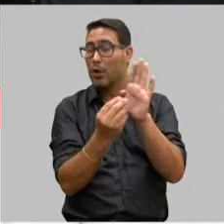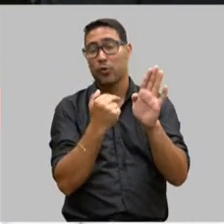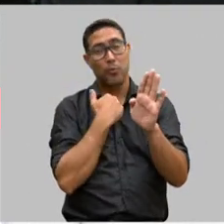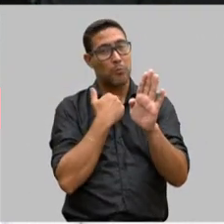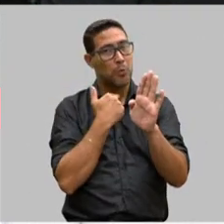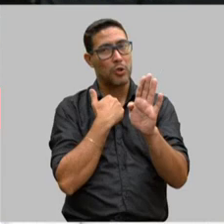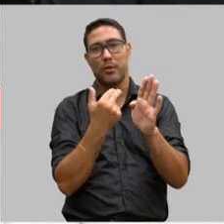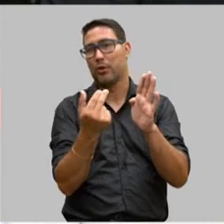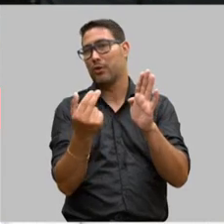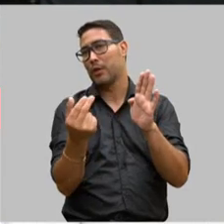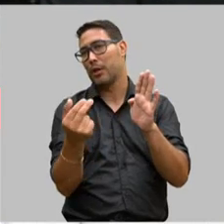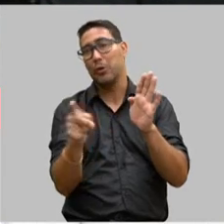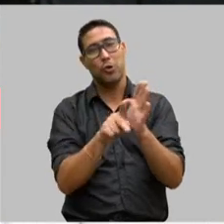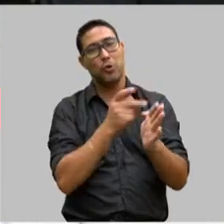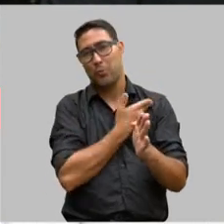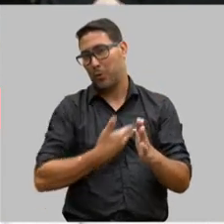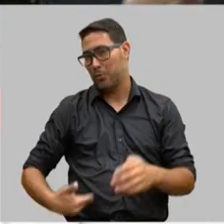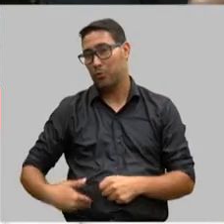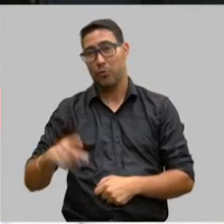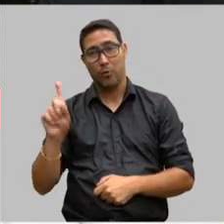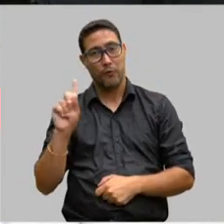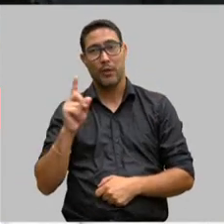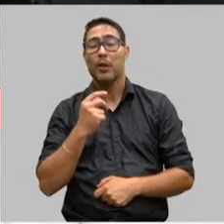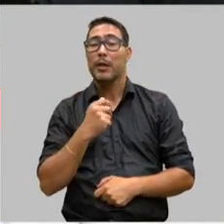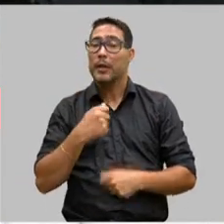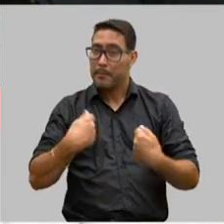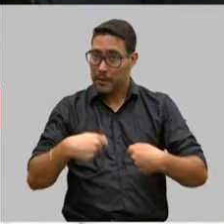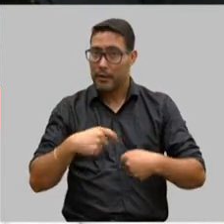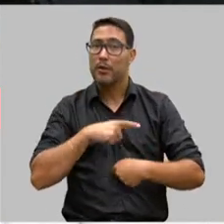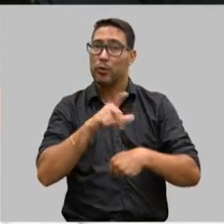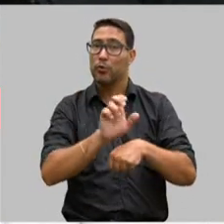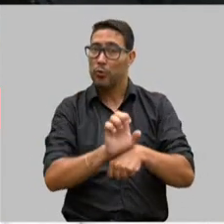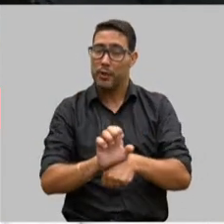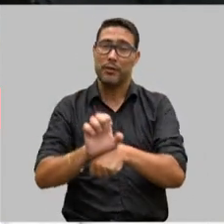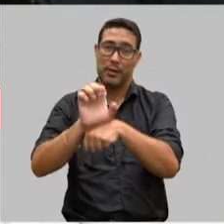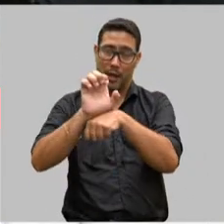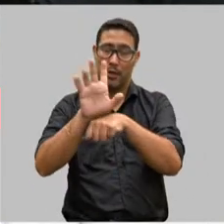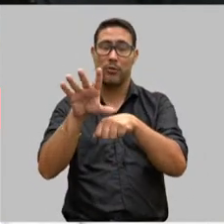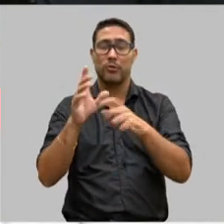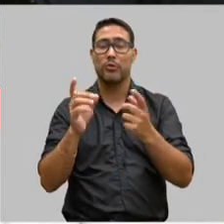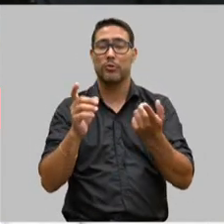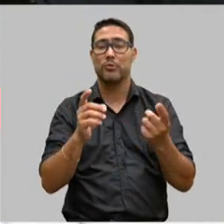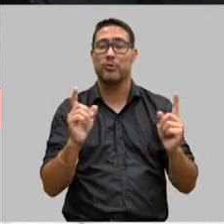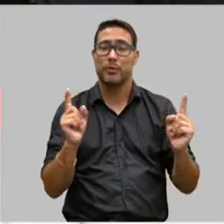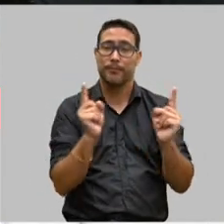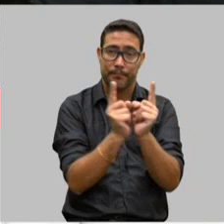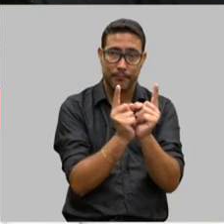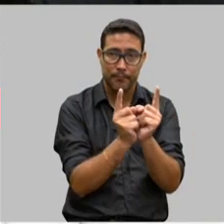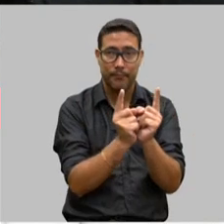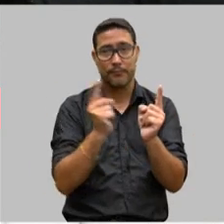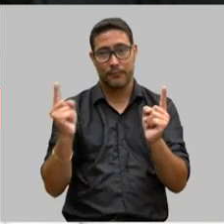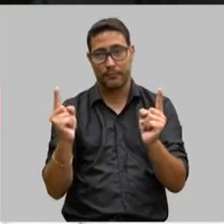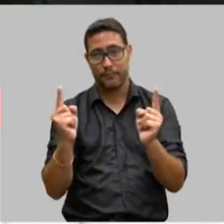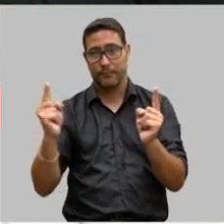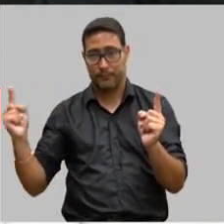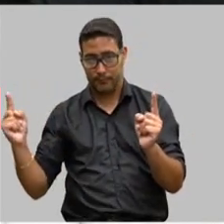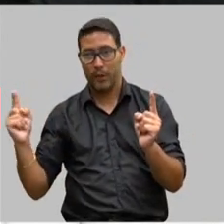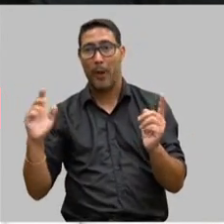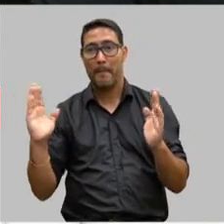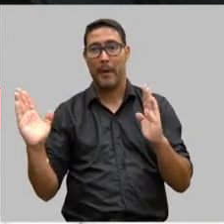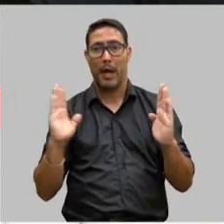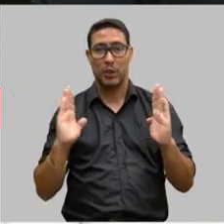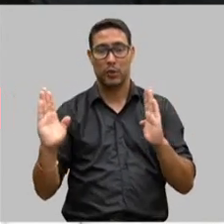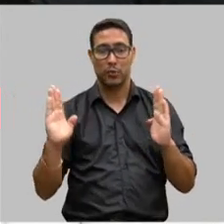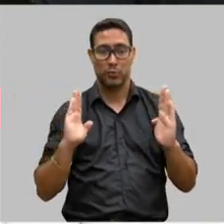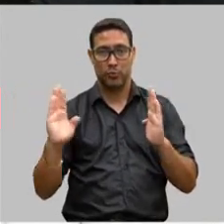deveria ser uma agenda de Estado, tá? De médio e longo prazo, que perpassasse